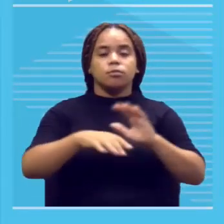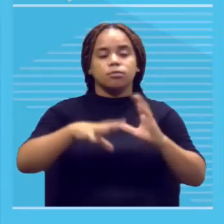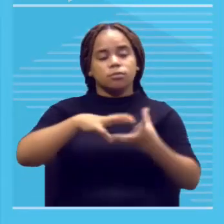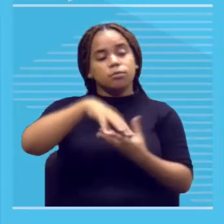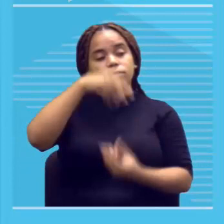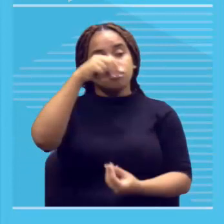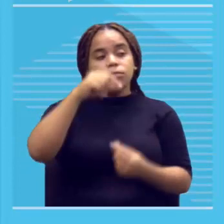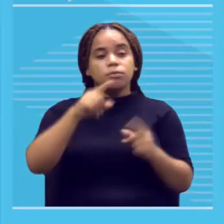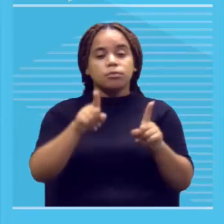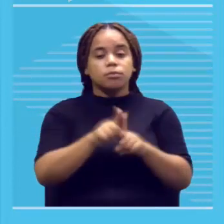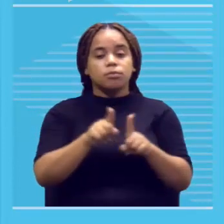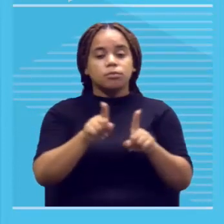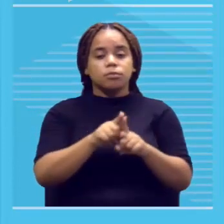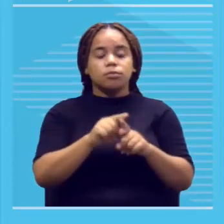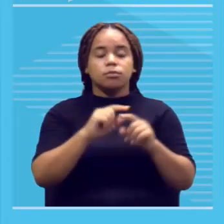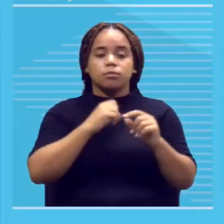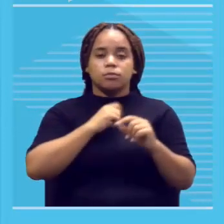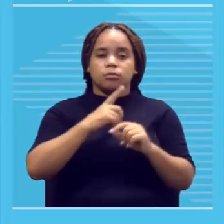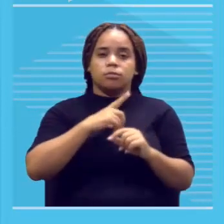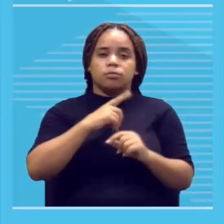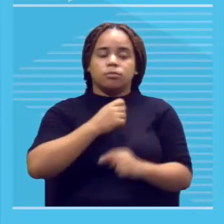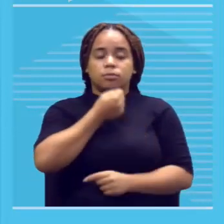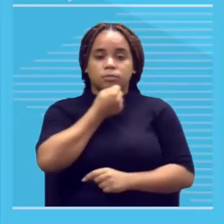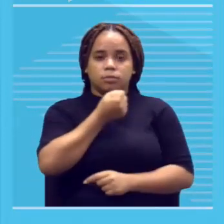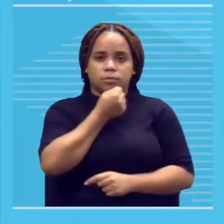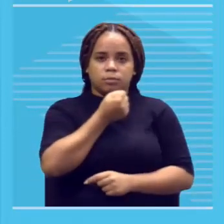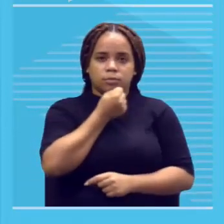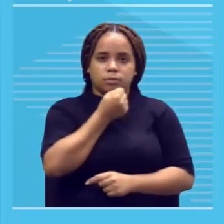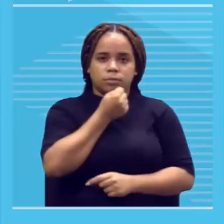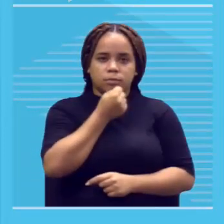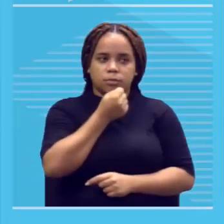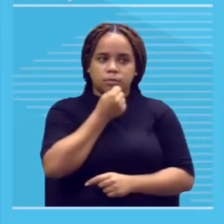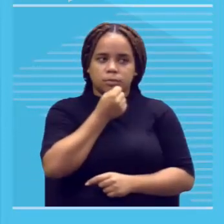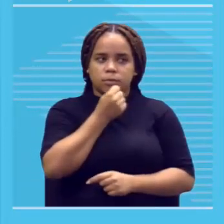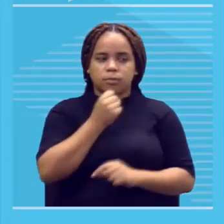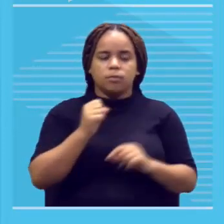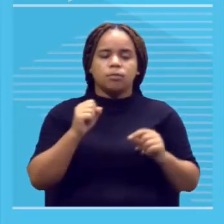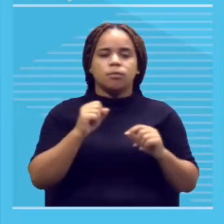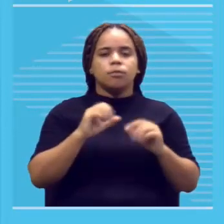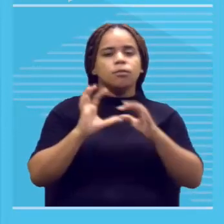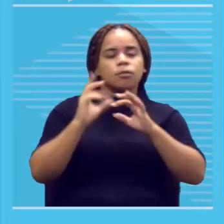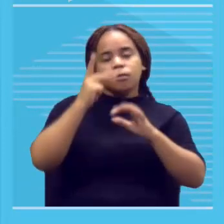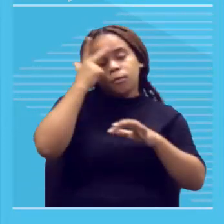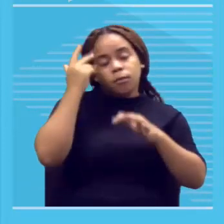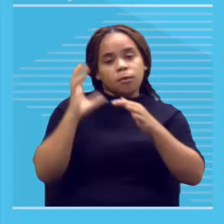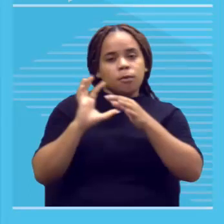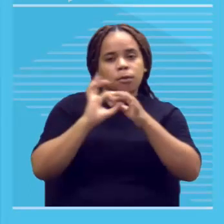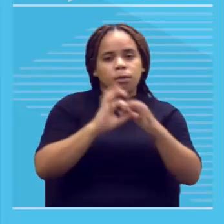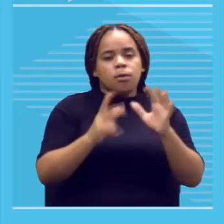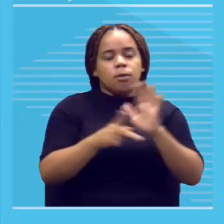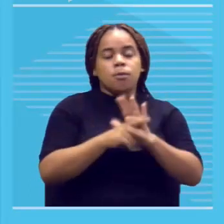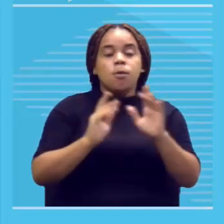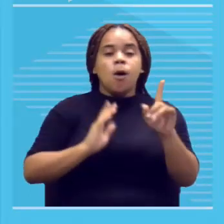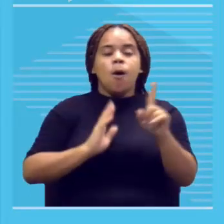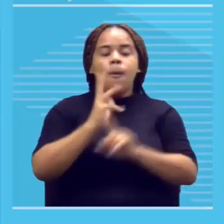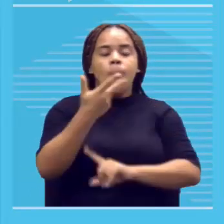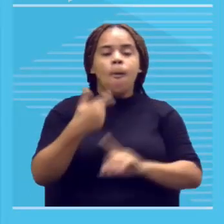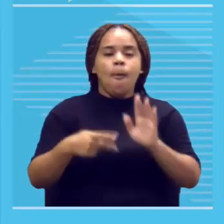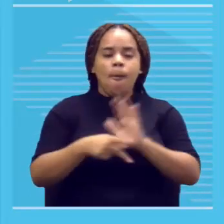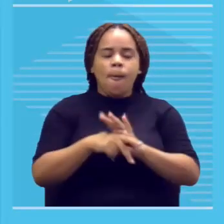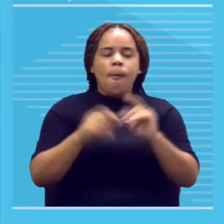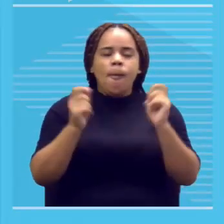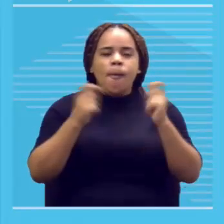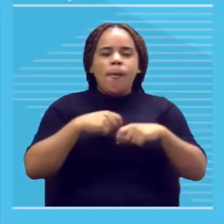e ao nas entrevistas com as pessoas estavam ligadas a este fenômeno ele foi cada vez mais